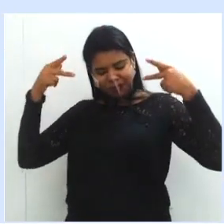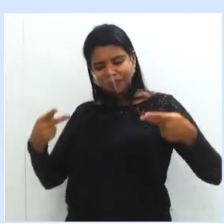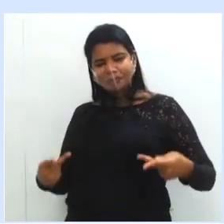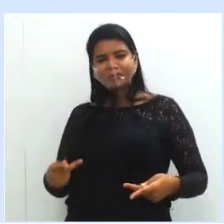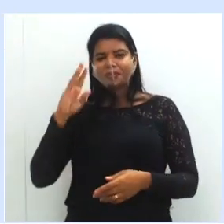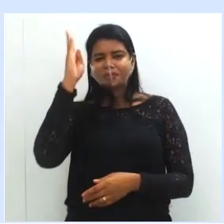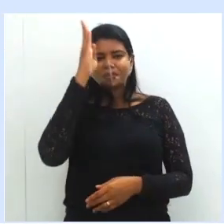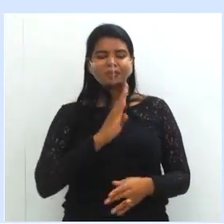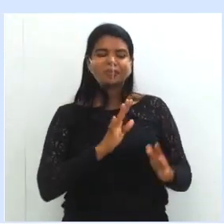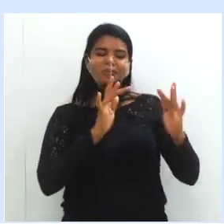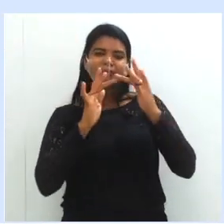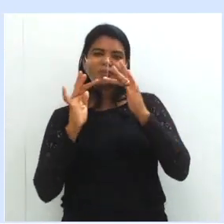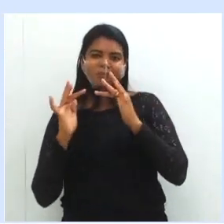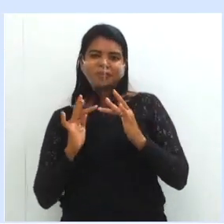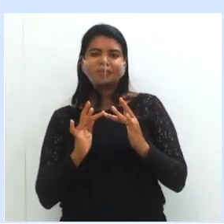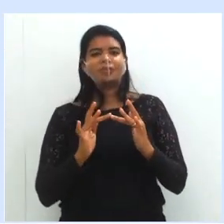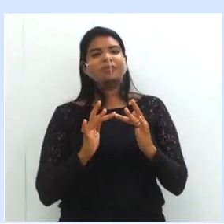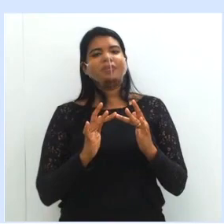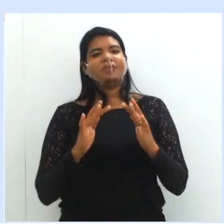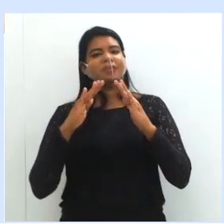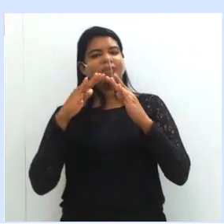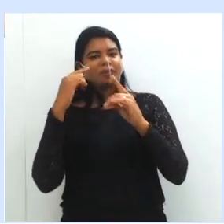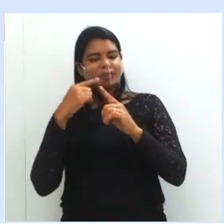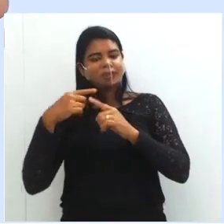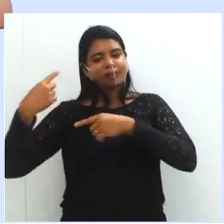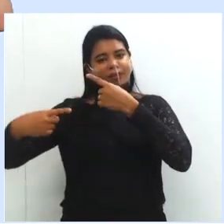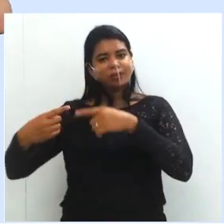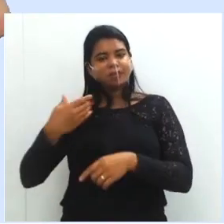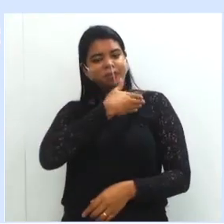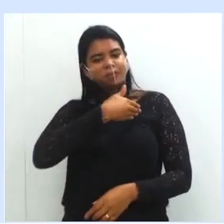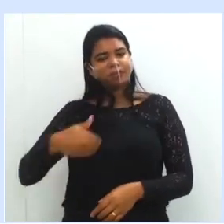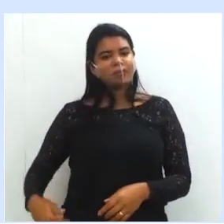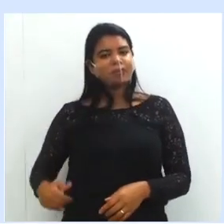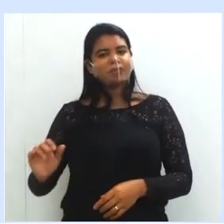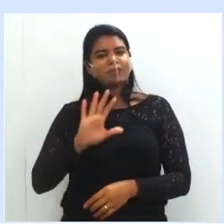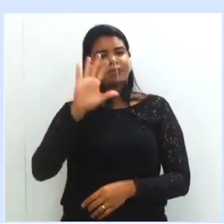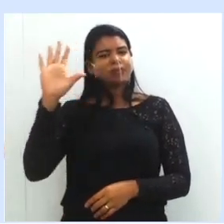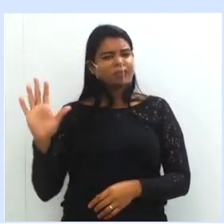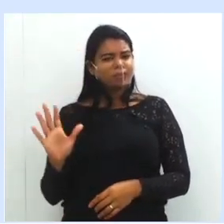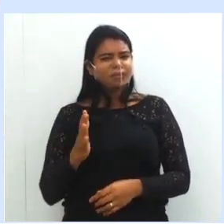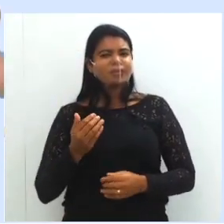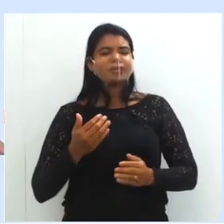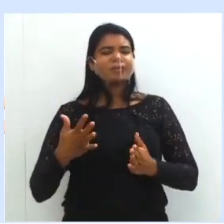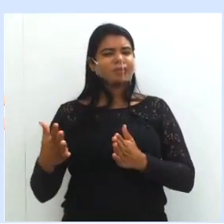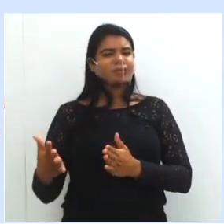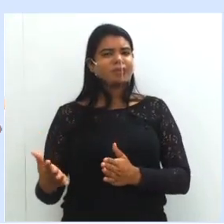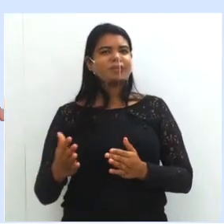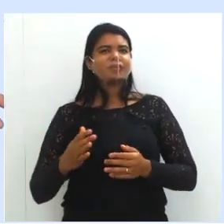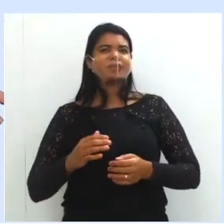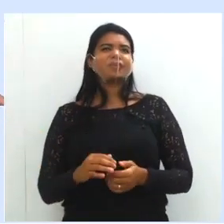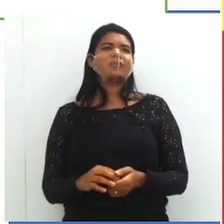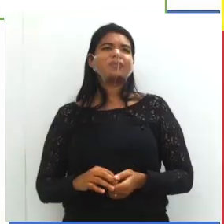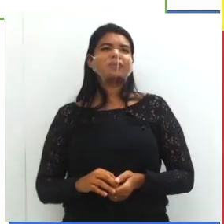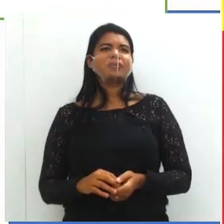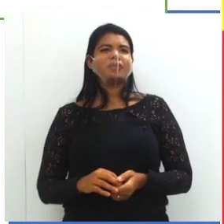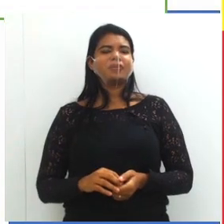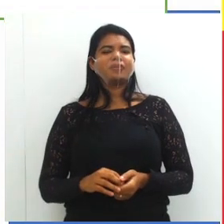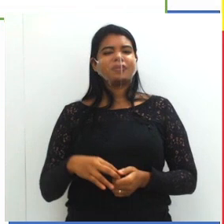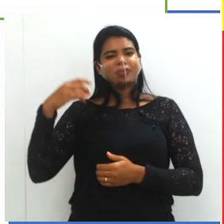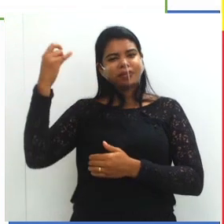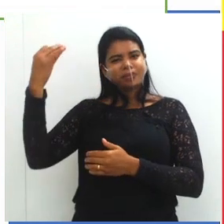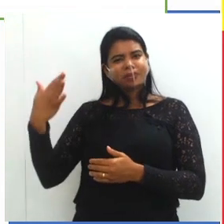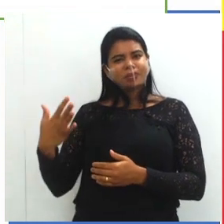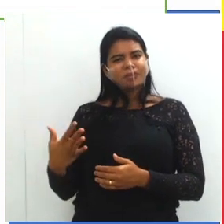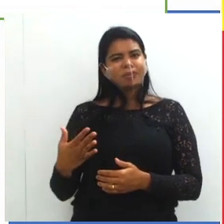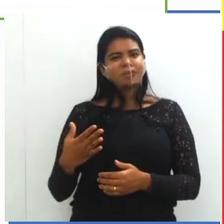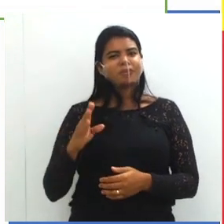aí essa relação entre igreja e a questão da política pública. Um pouco sobre Dom Helder, para quem não conhece. Dom